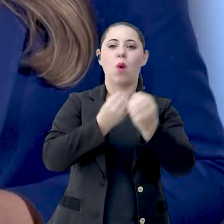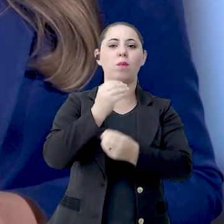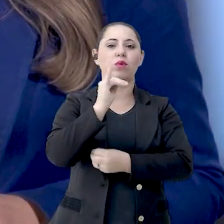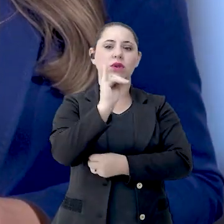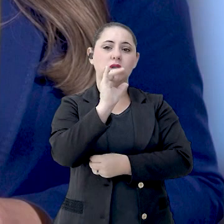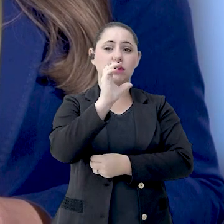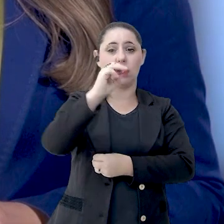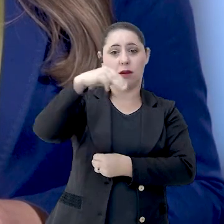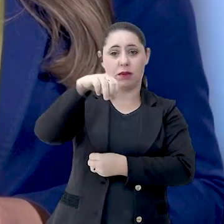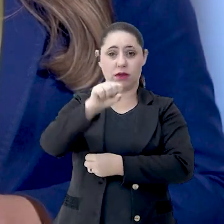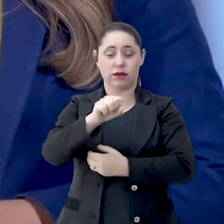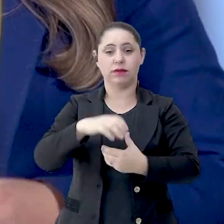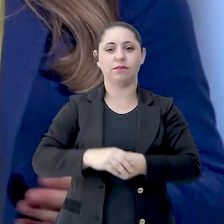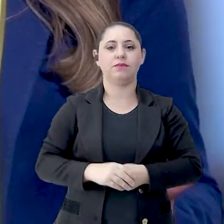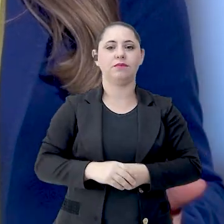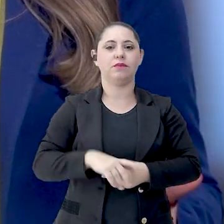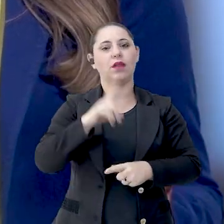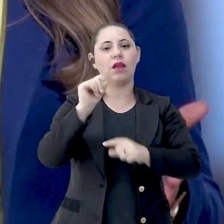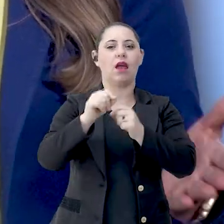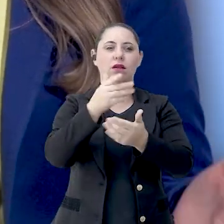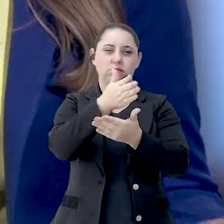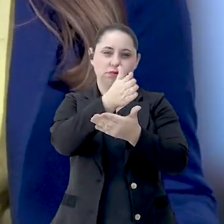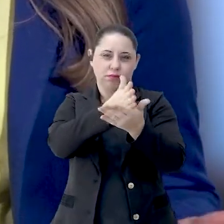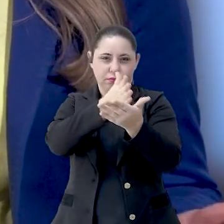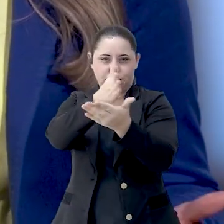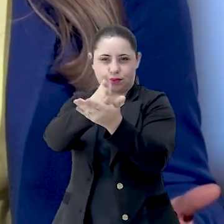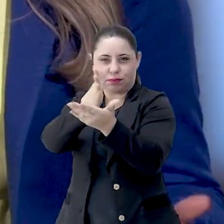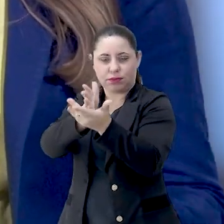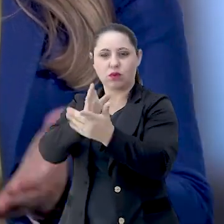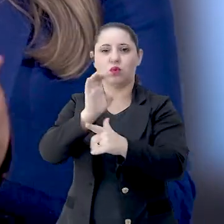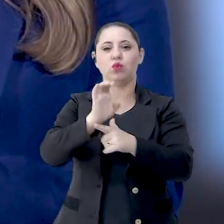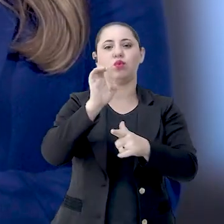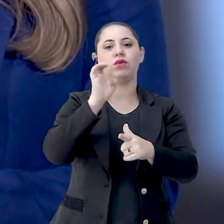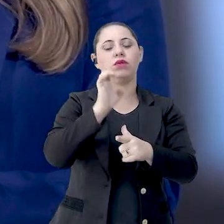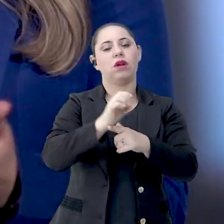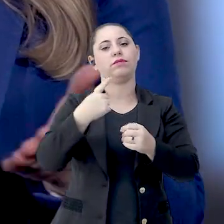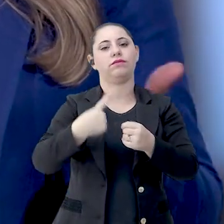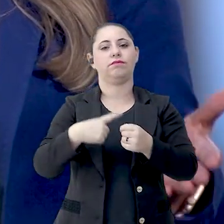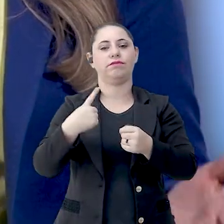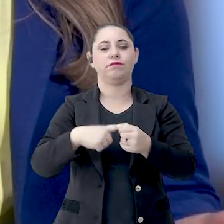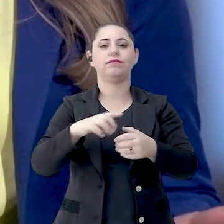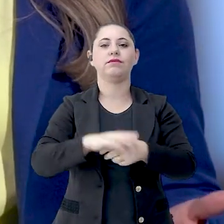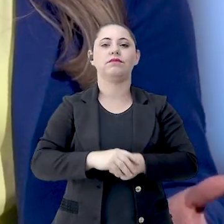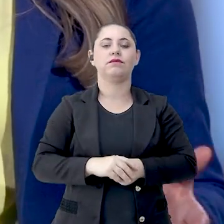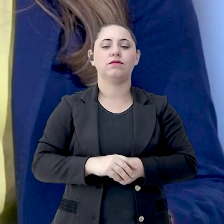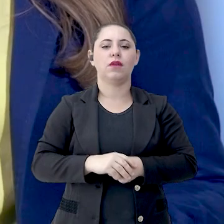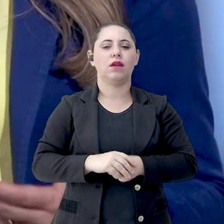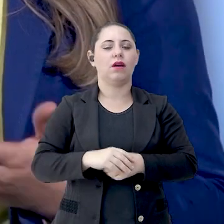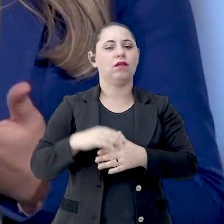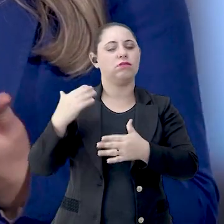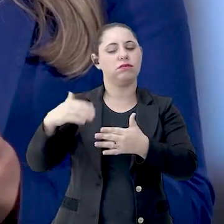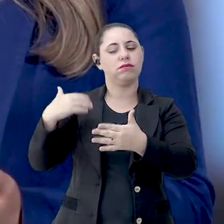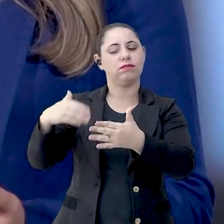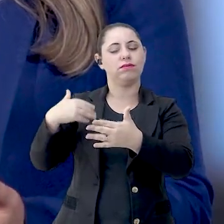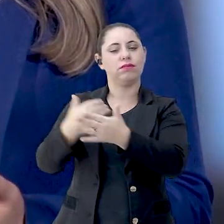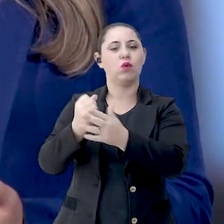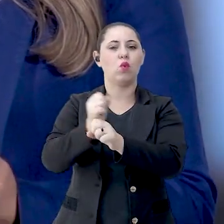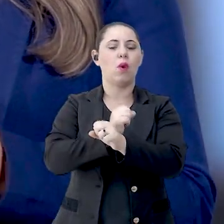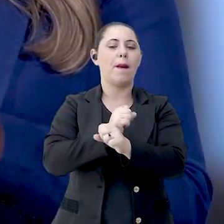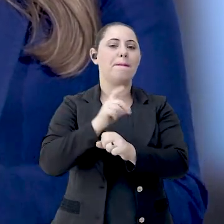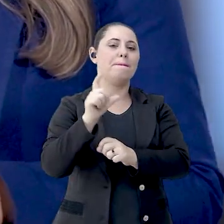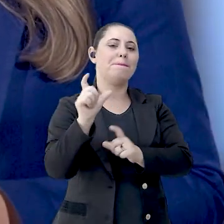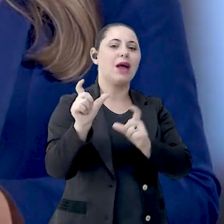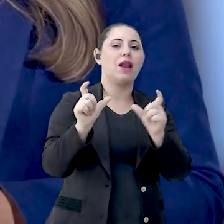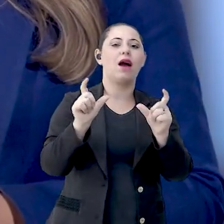como o ICMS, que fica e é dividido entre os estados e municípios. Ao longo do ano,